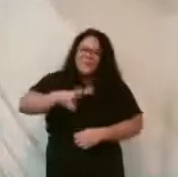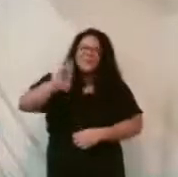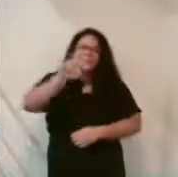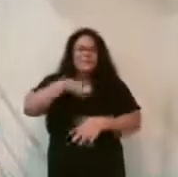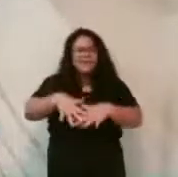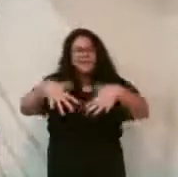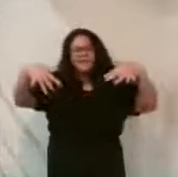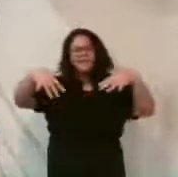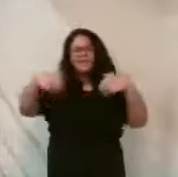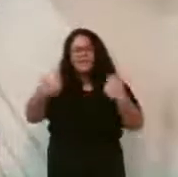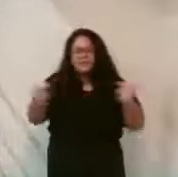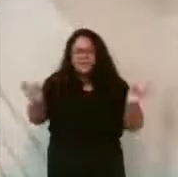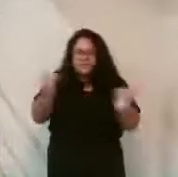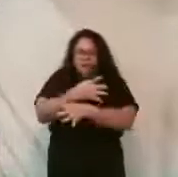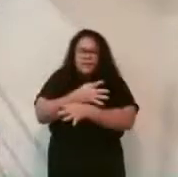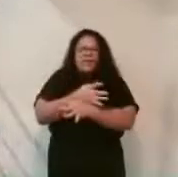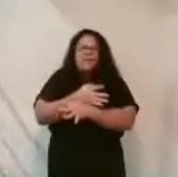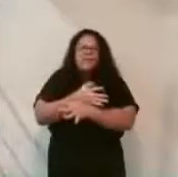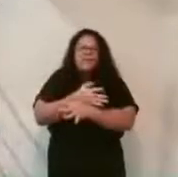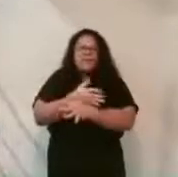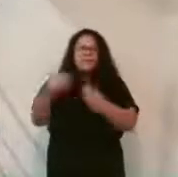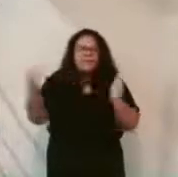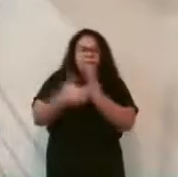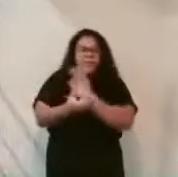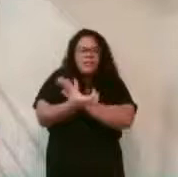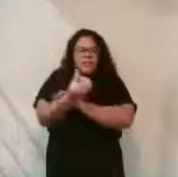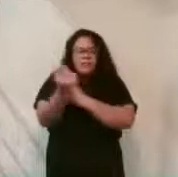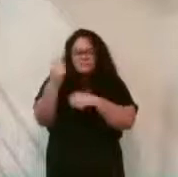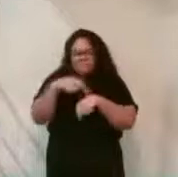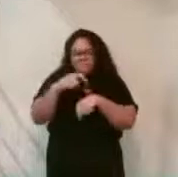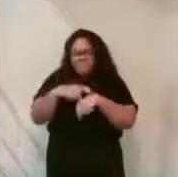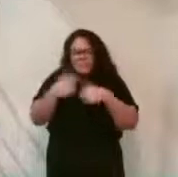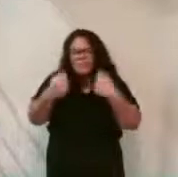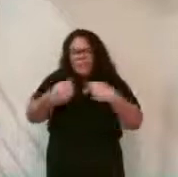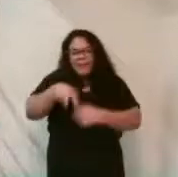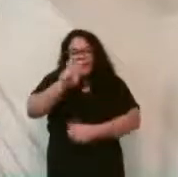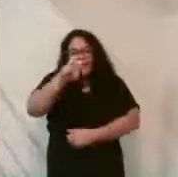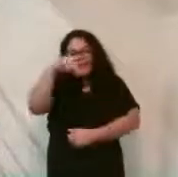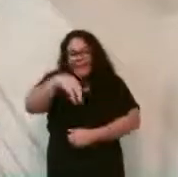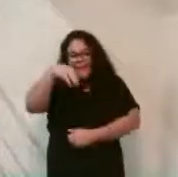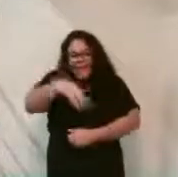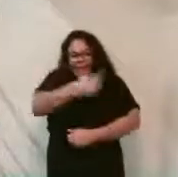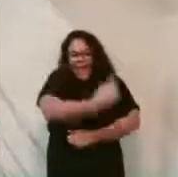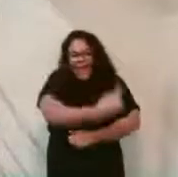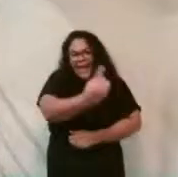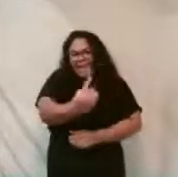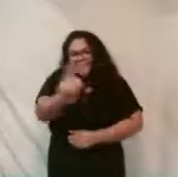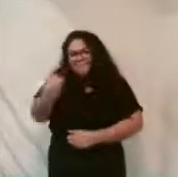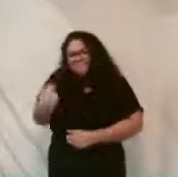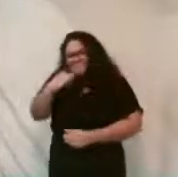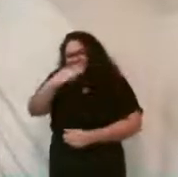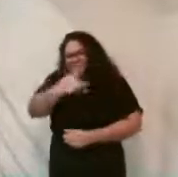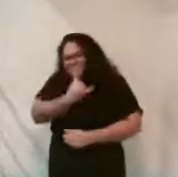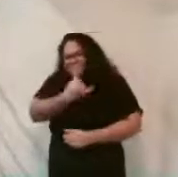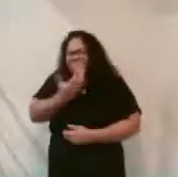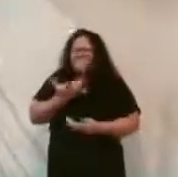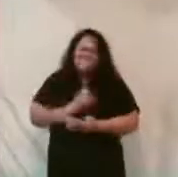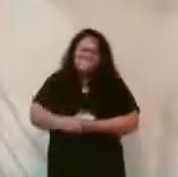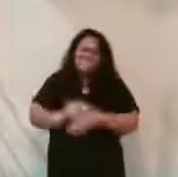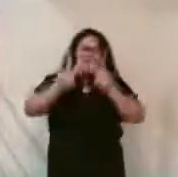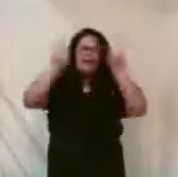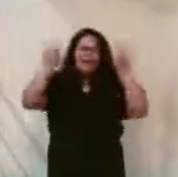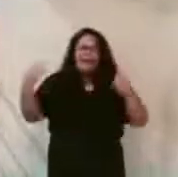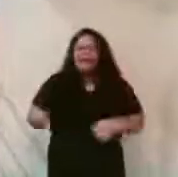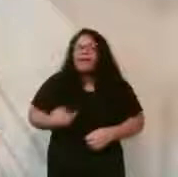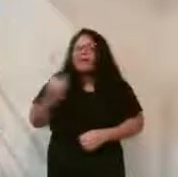Então, seremos bastante objetivos, não é? 5 minutos para cada palestrante, infelizmente, né? O tema